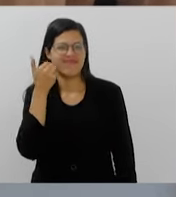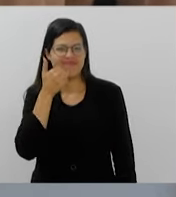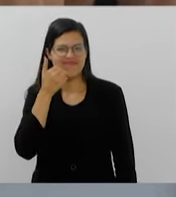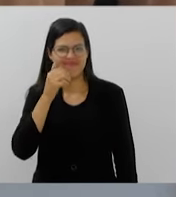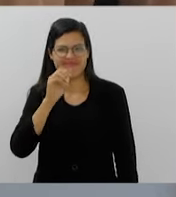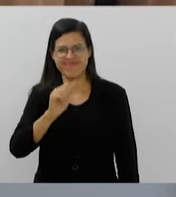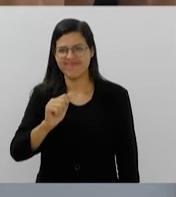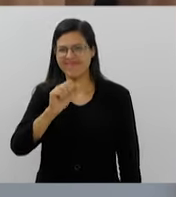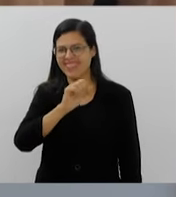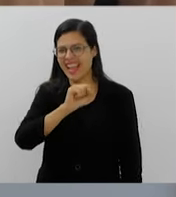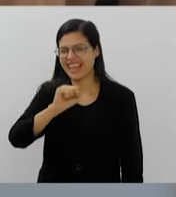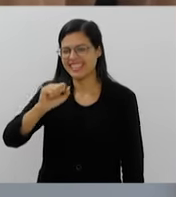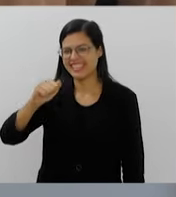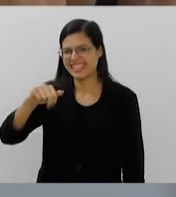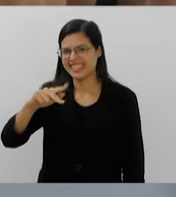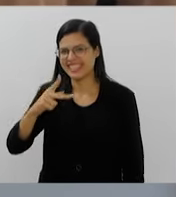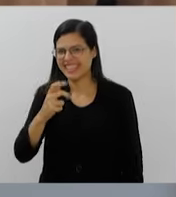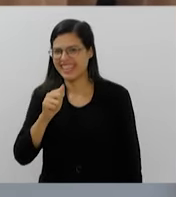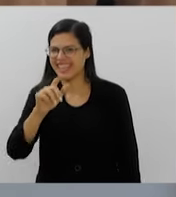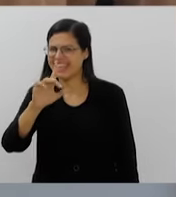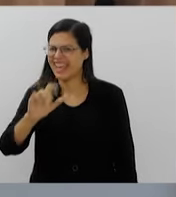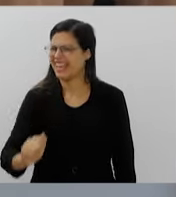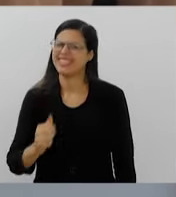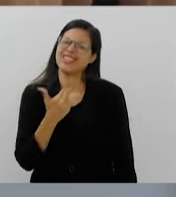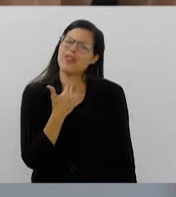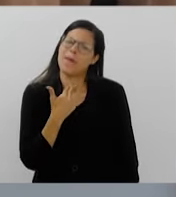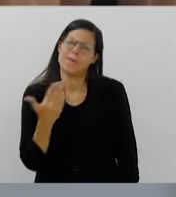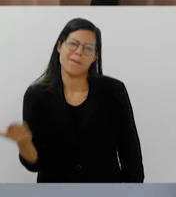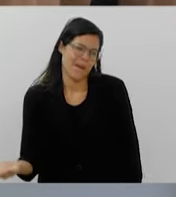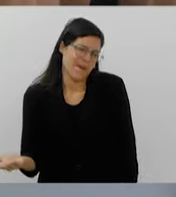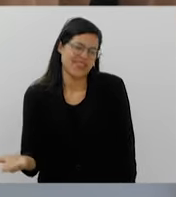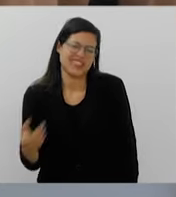Não pode. Deputada Érica, assanhada não pode.